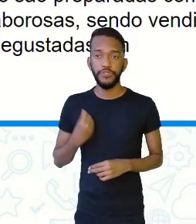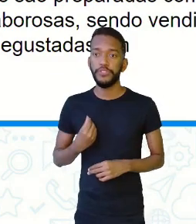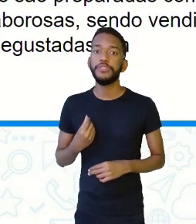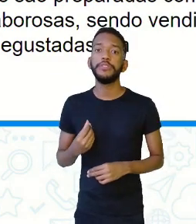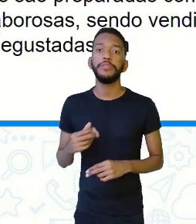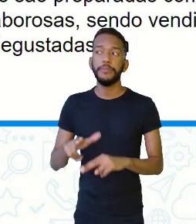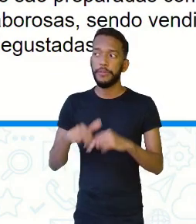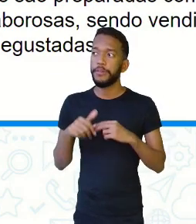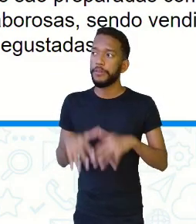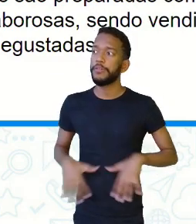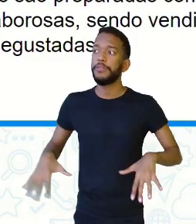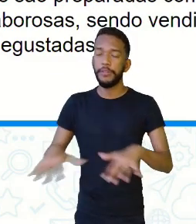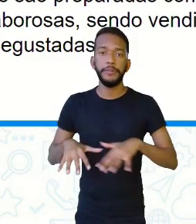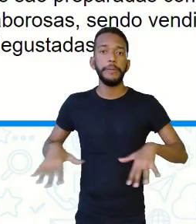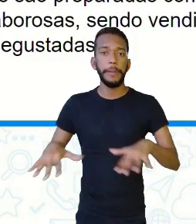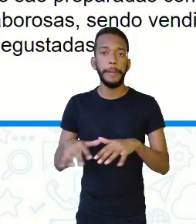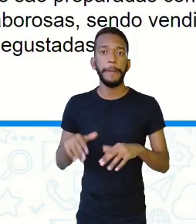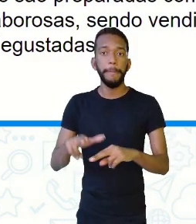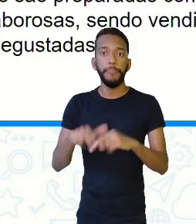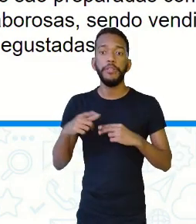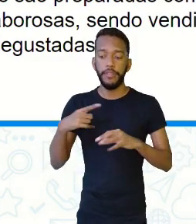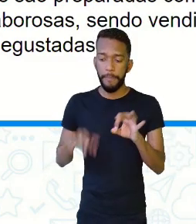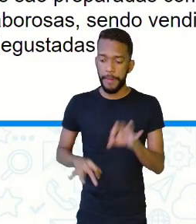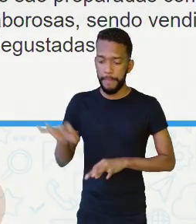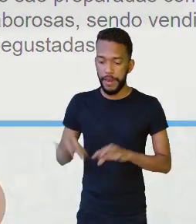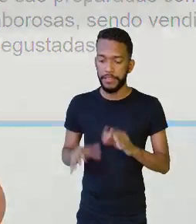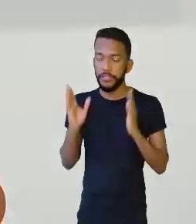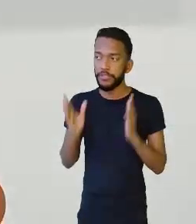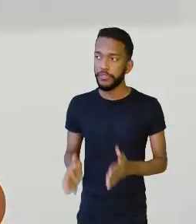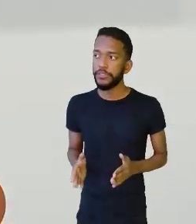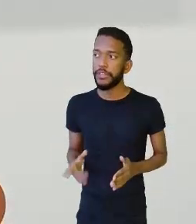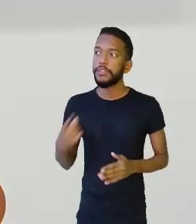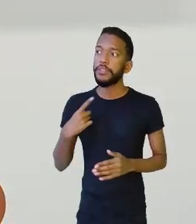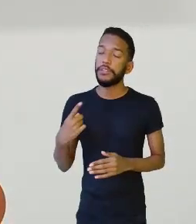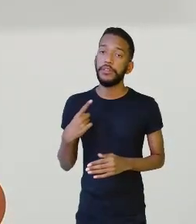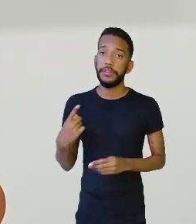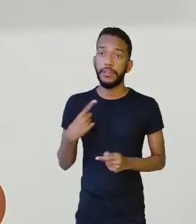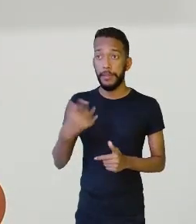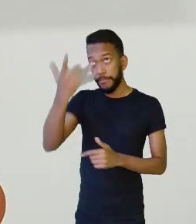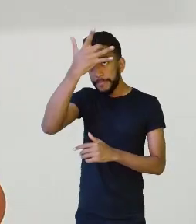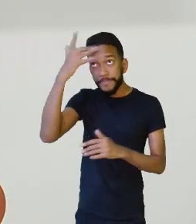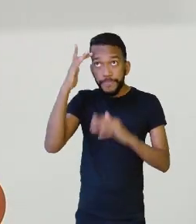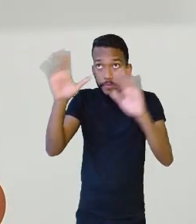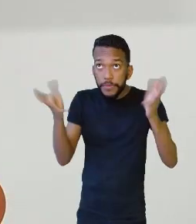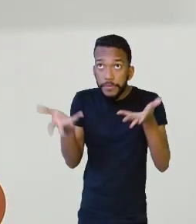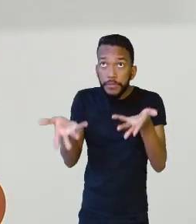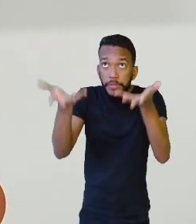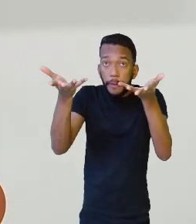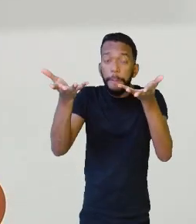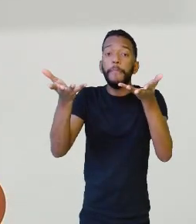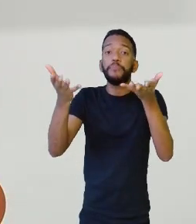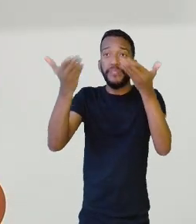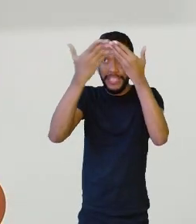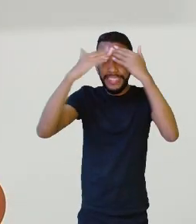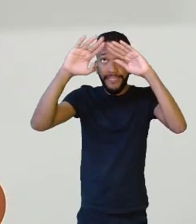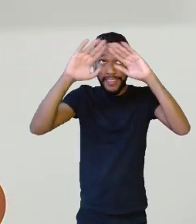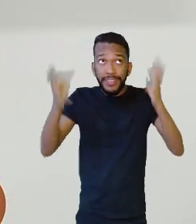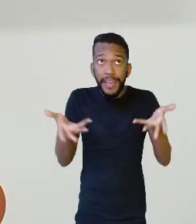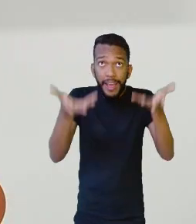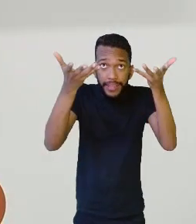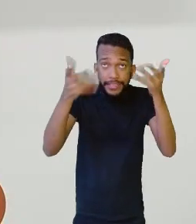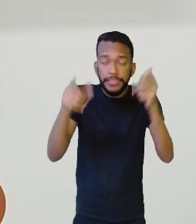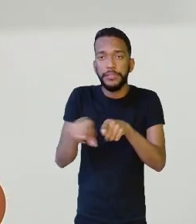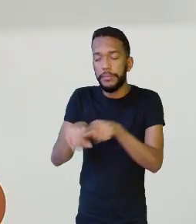da culinária, porque tem a preparação para as divindades e tem a preparação para as